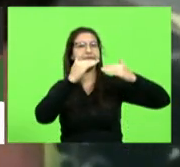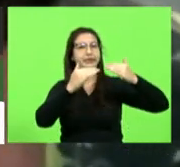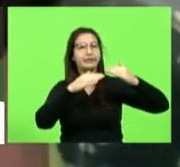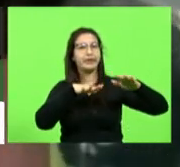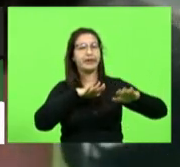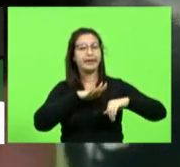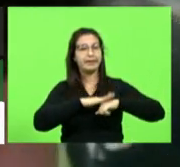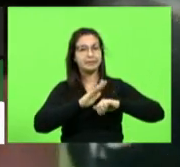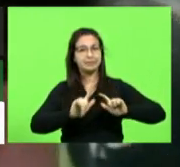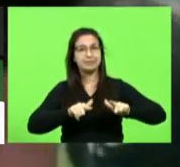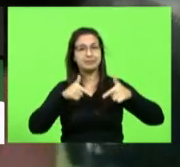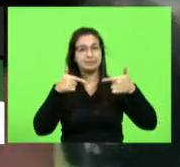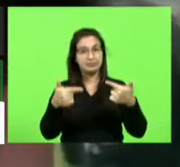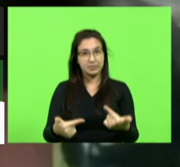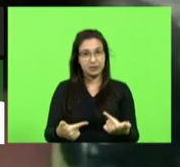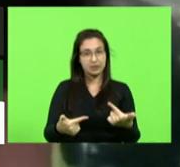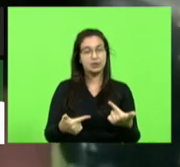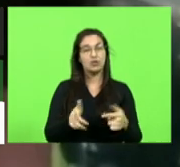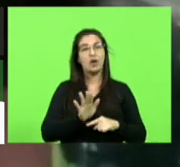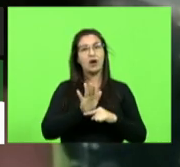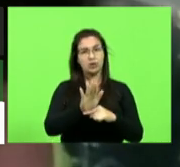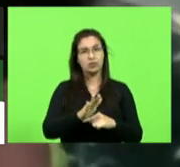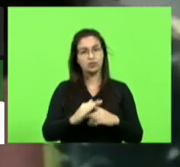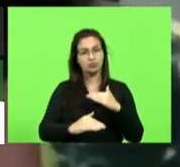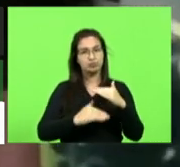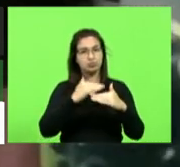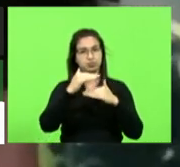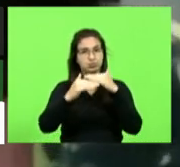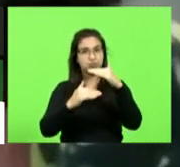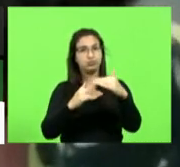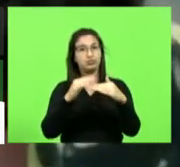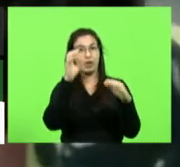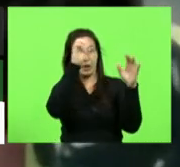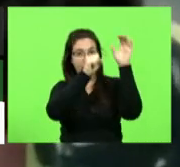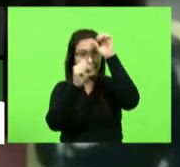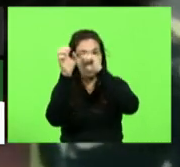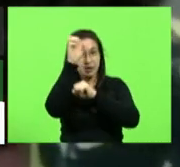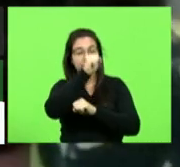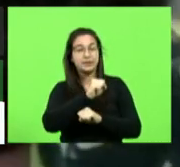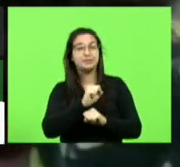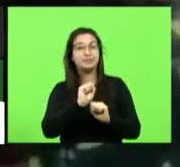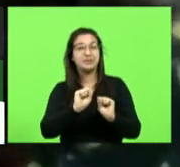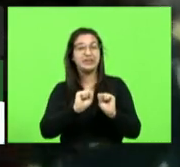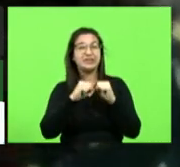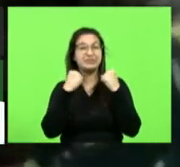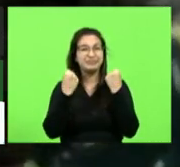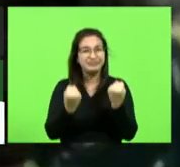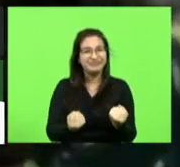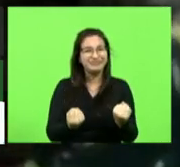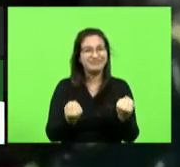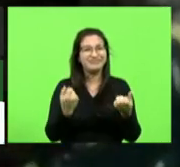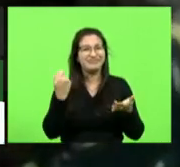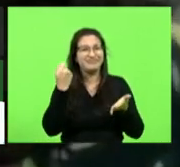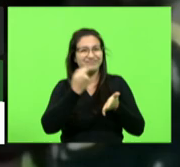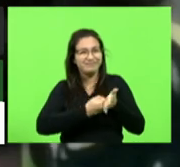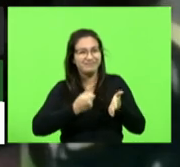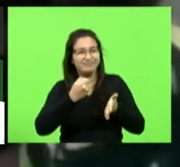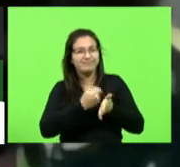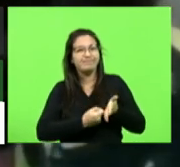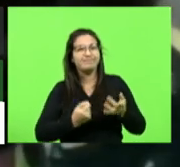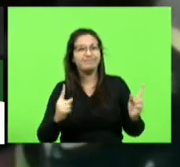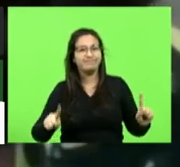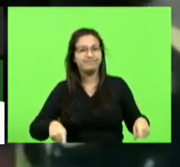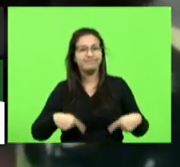vão colaborar no desenvolvimento da aprendizagem e no enfrentamento a questões e desafios do cotidiano escolar em